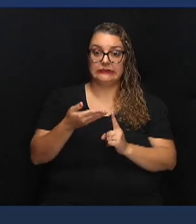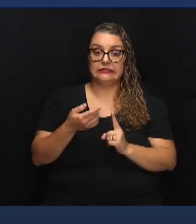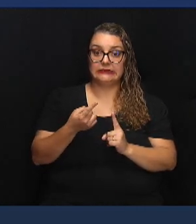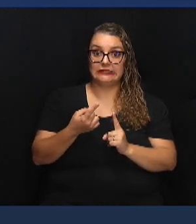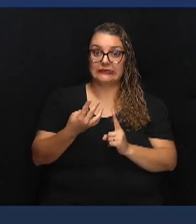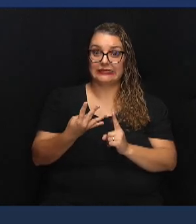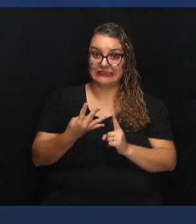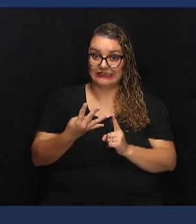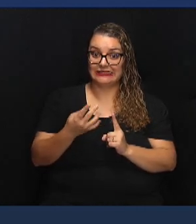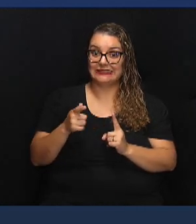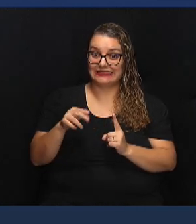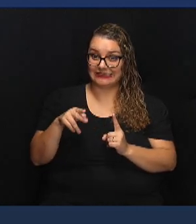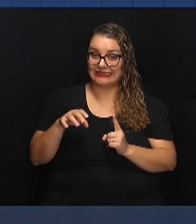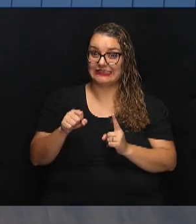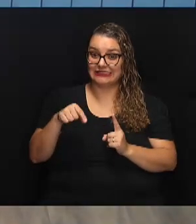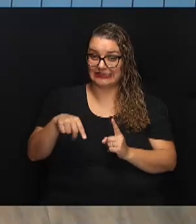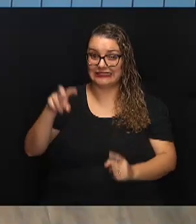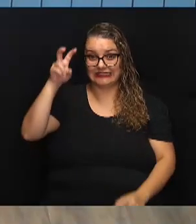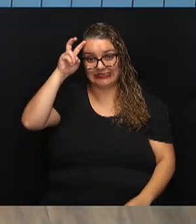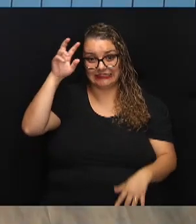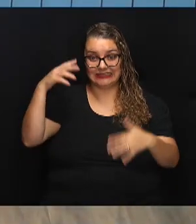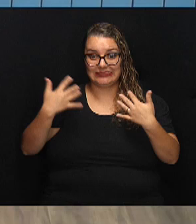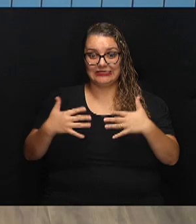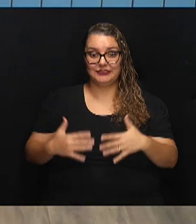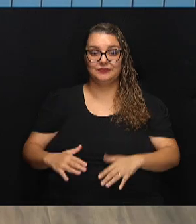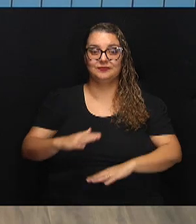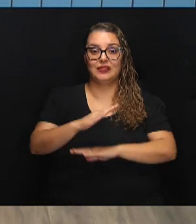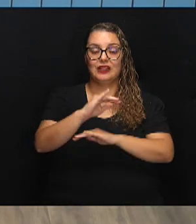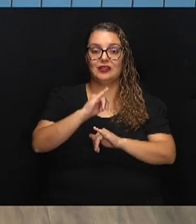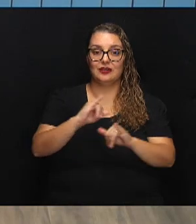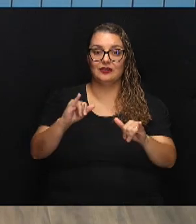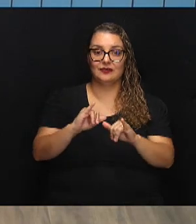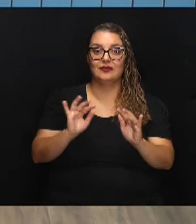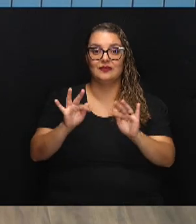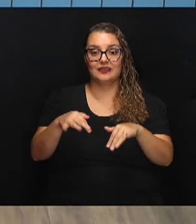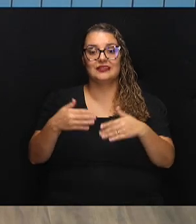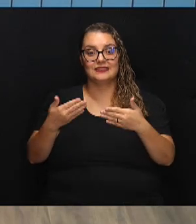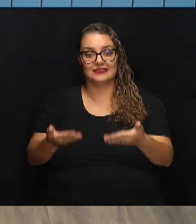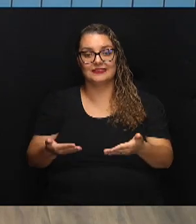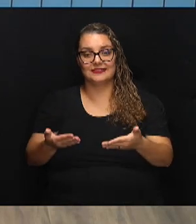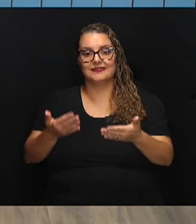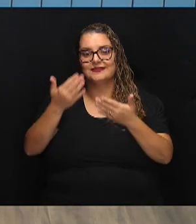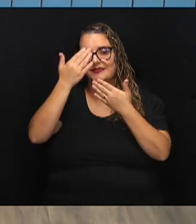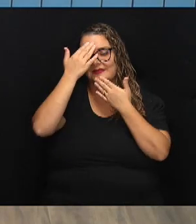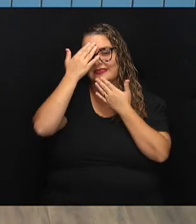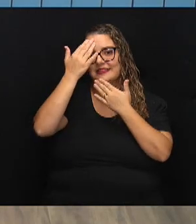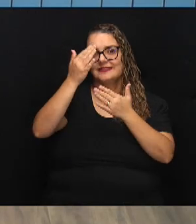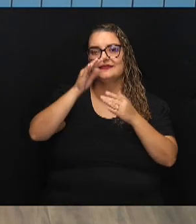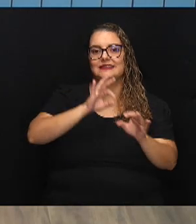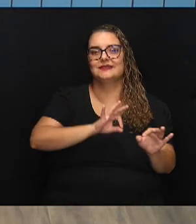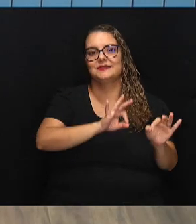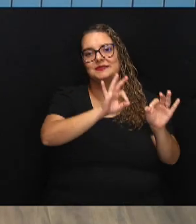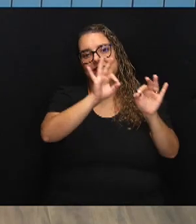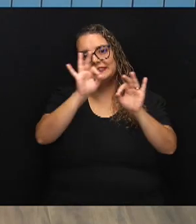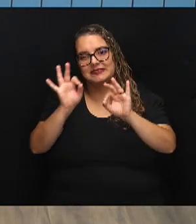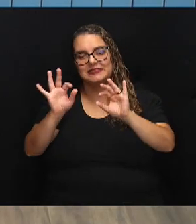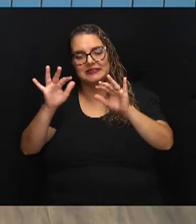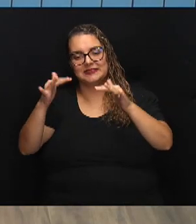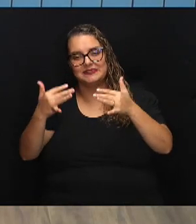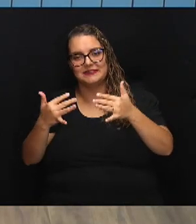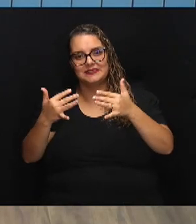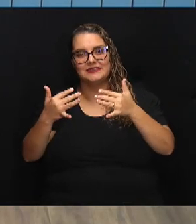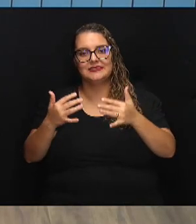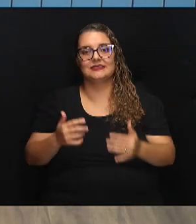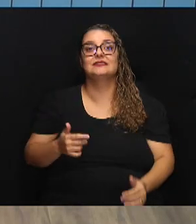14 graus nesta quinta-feira. O Jornal Câmara Notícia fica por aqui. Muito obrigado pela sua companhia, pela